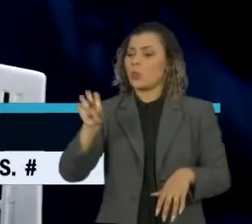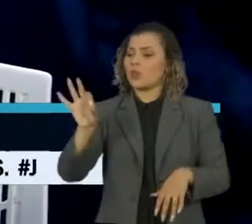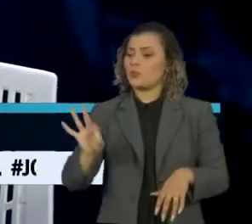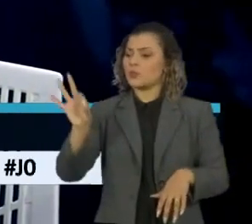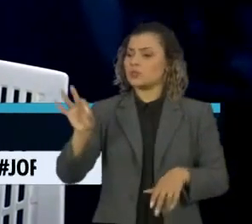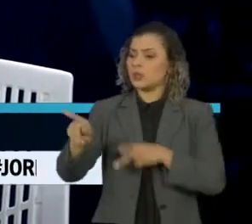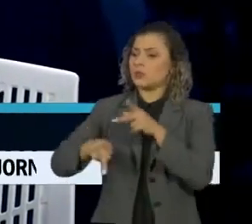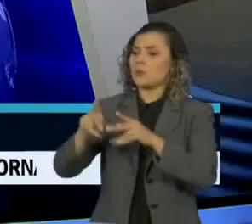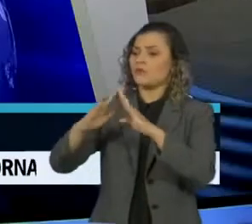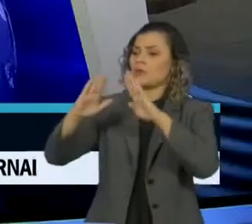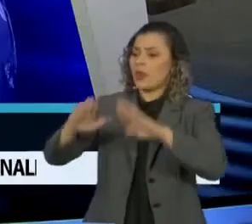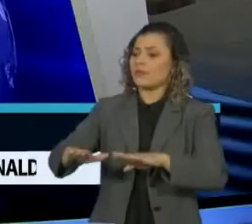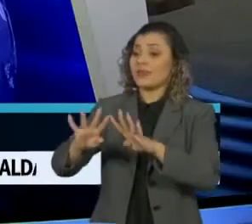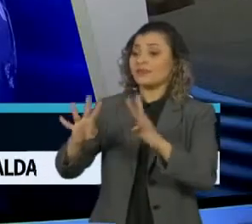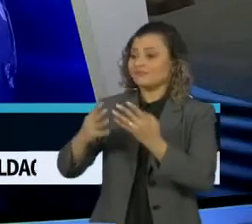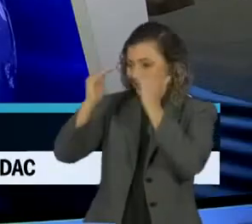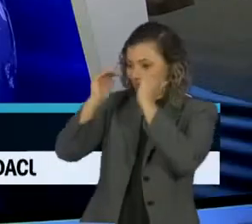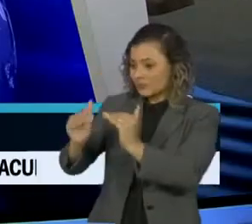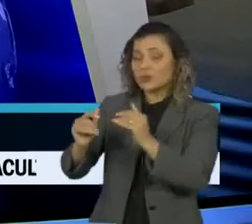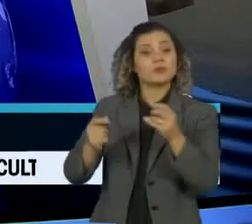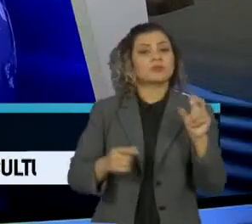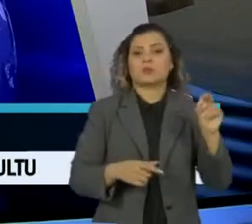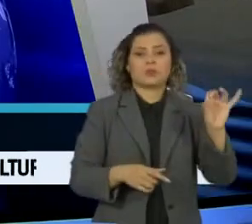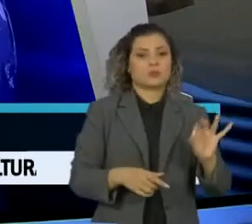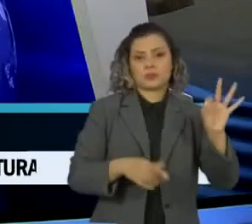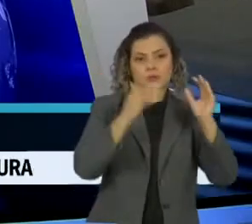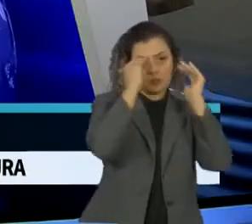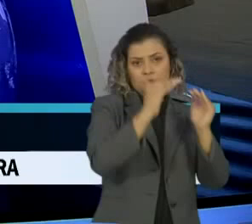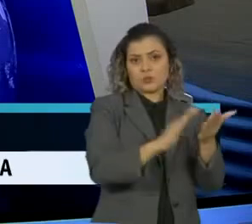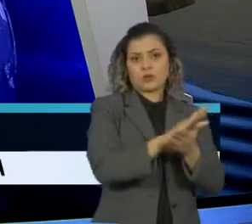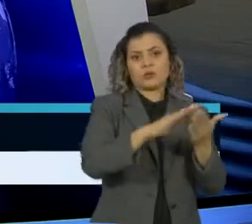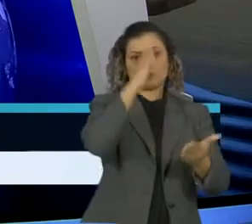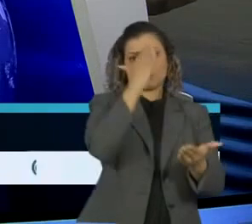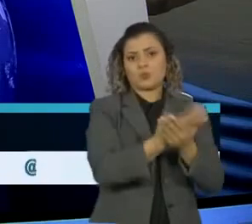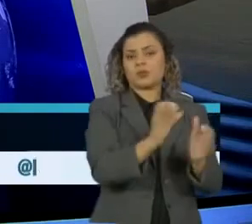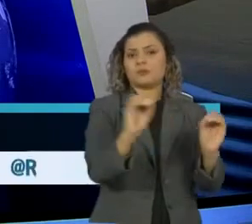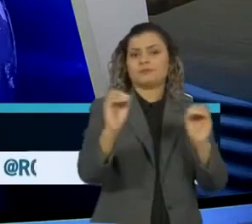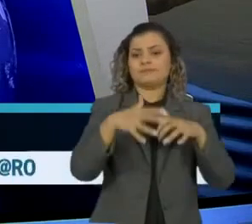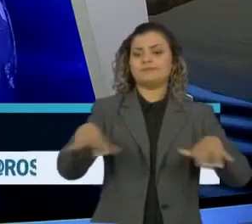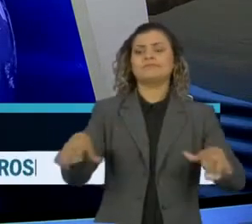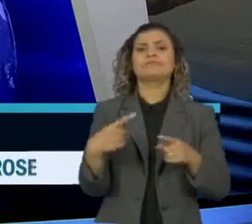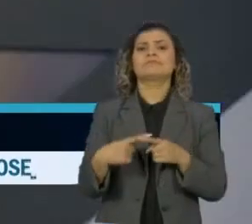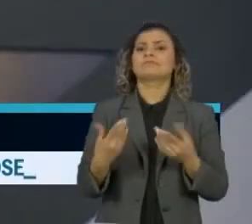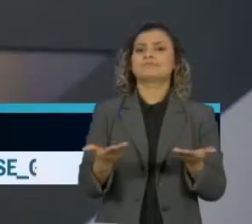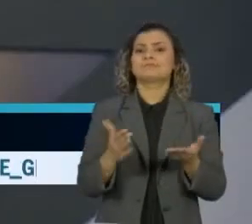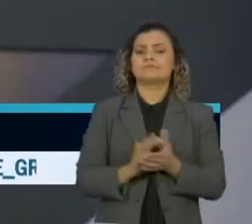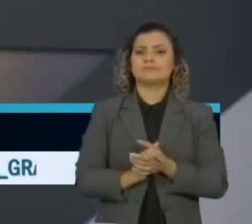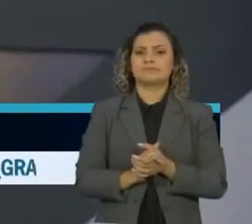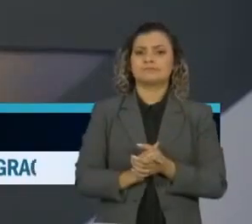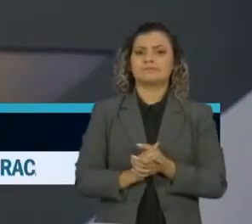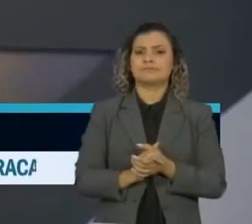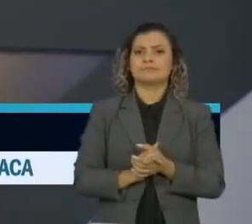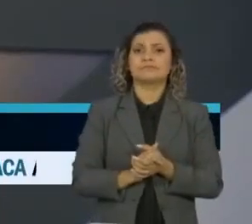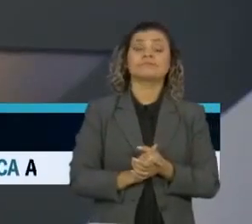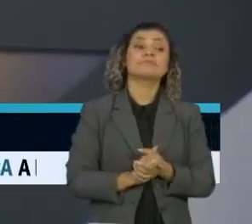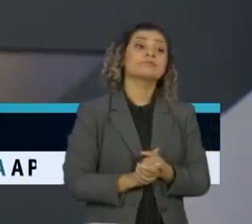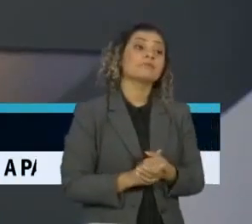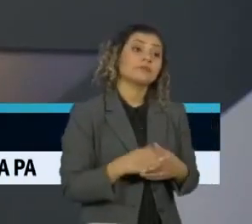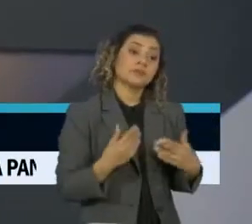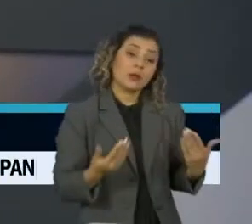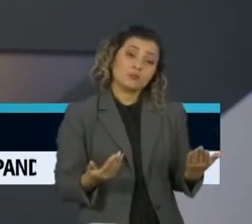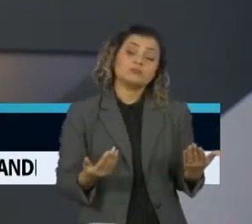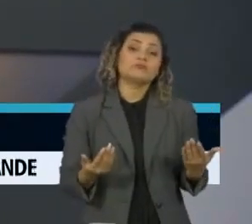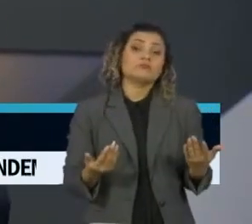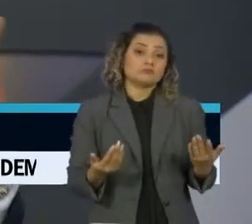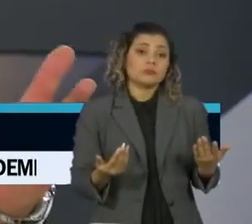país ficou em quarentena, respeitou a quarentena, a outra metade não respeitou porque não acredita na pandemia. Olha, primeiro é o